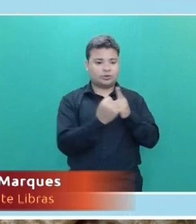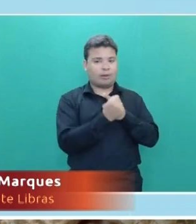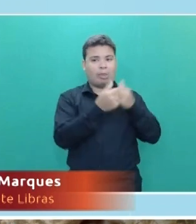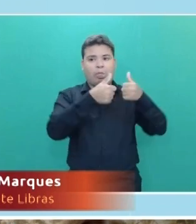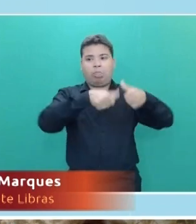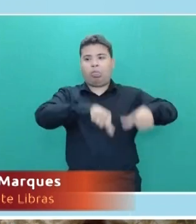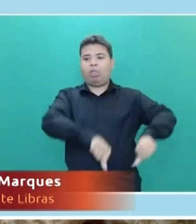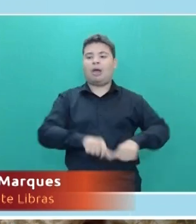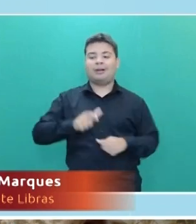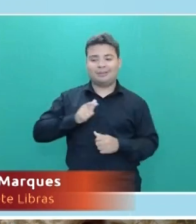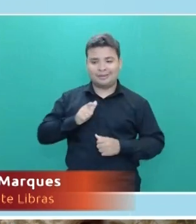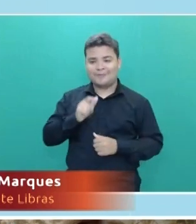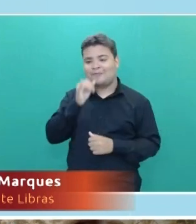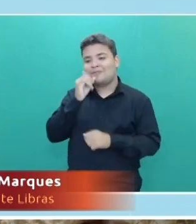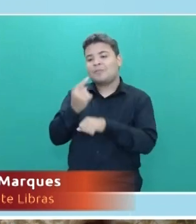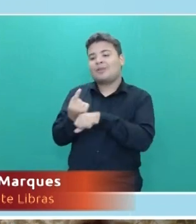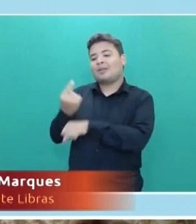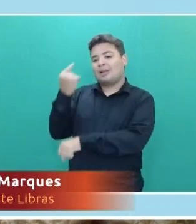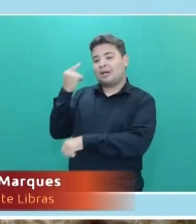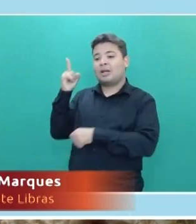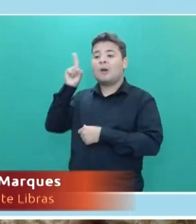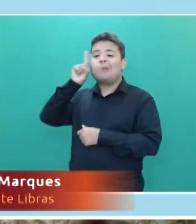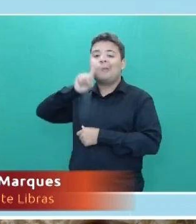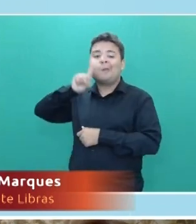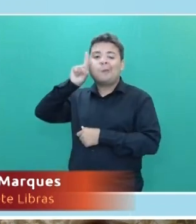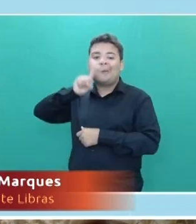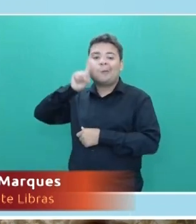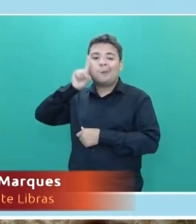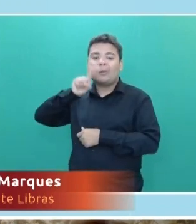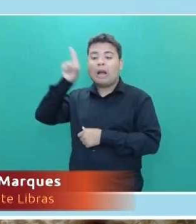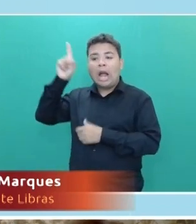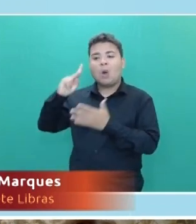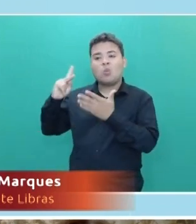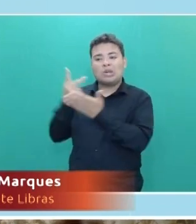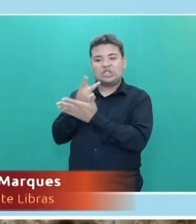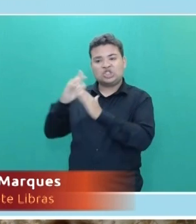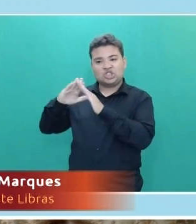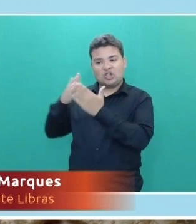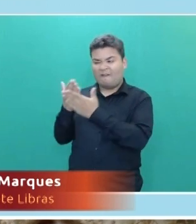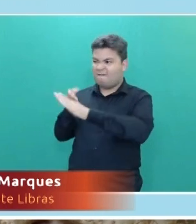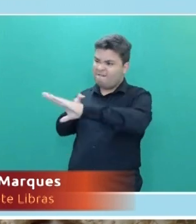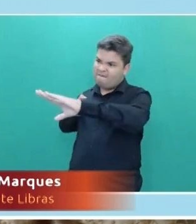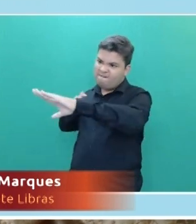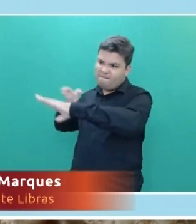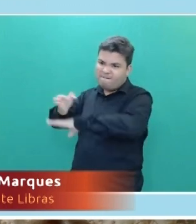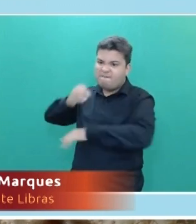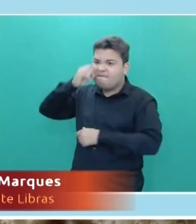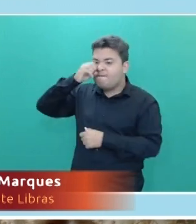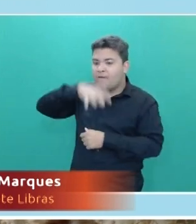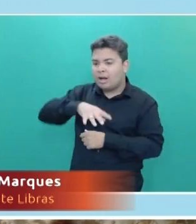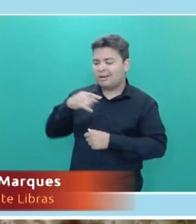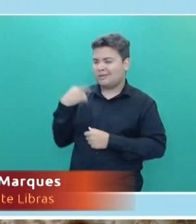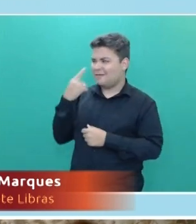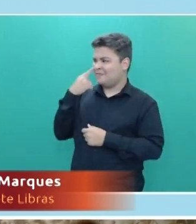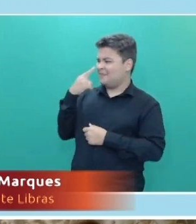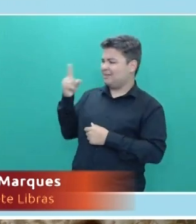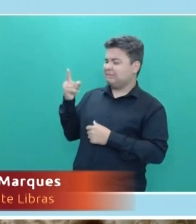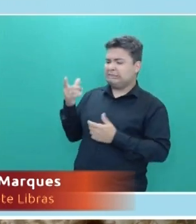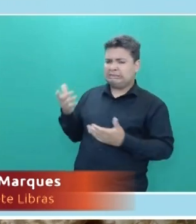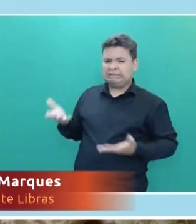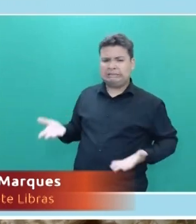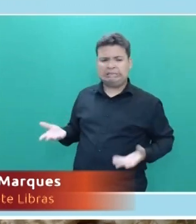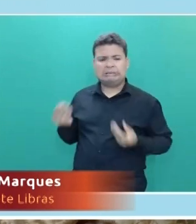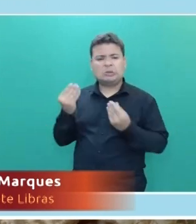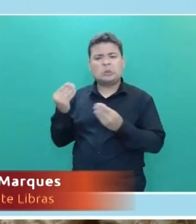primeiras histórias, né, as primeiras ataques às escolas, a gente falava, gente, que sociedade é essa que